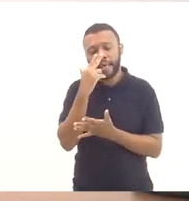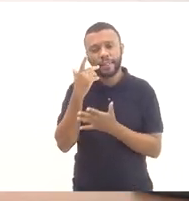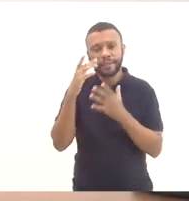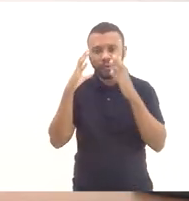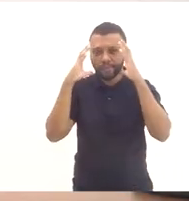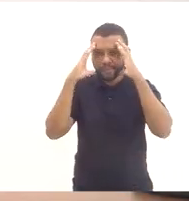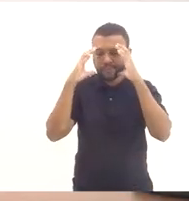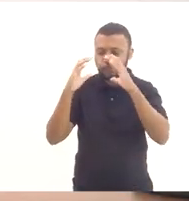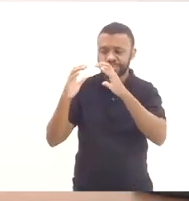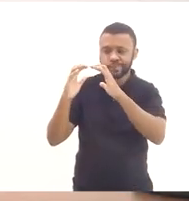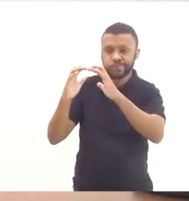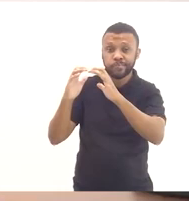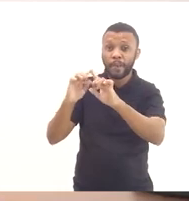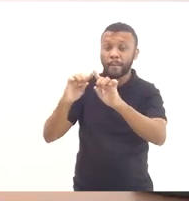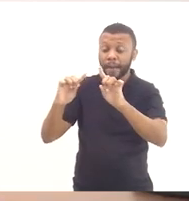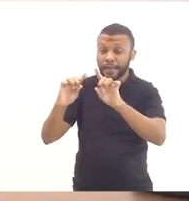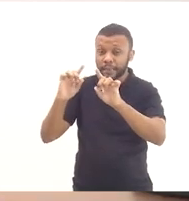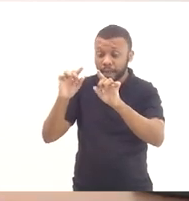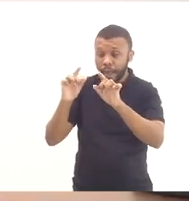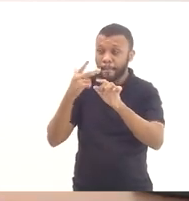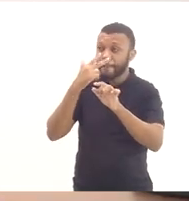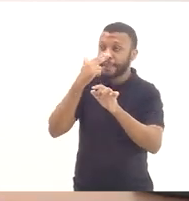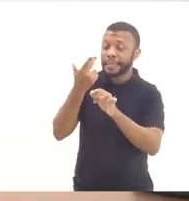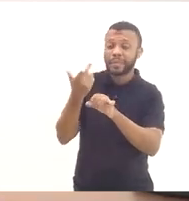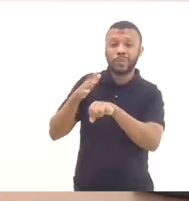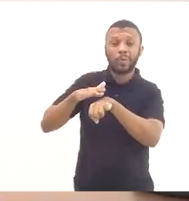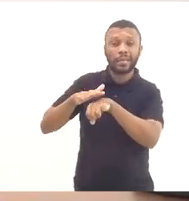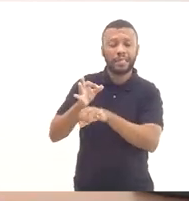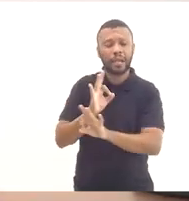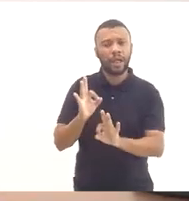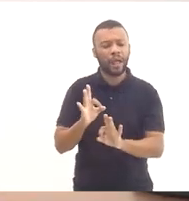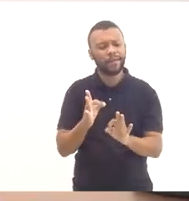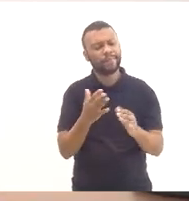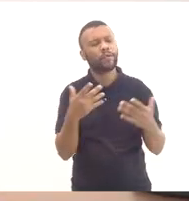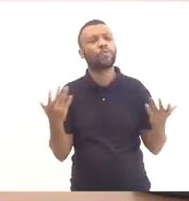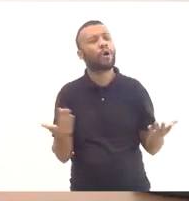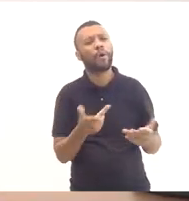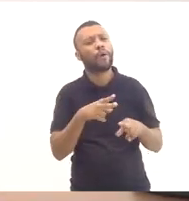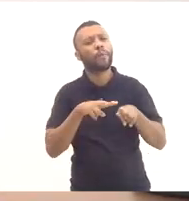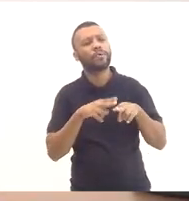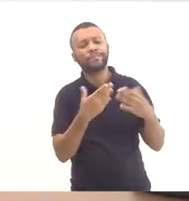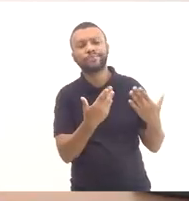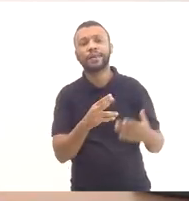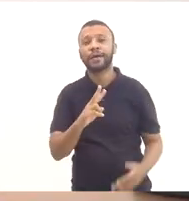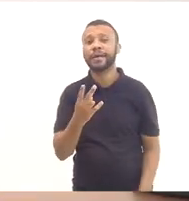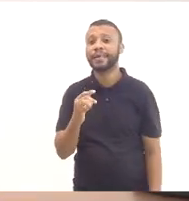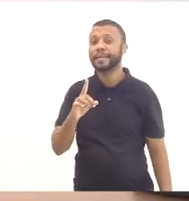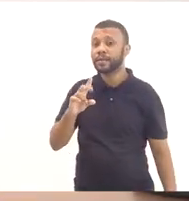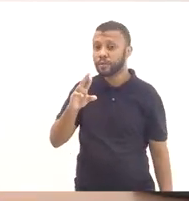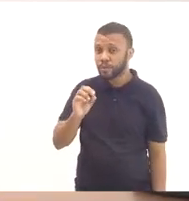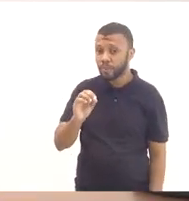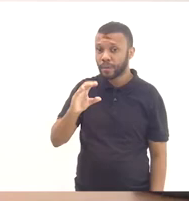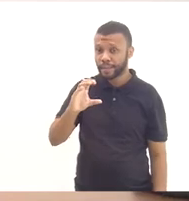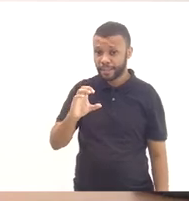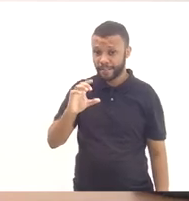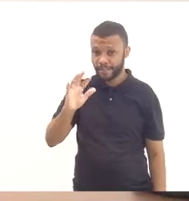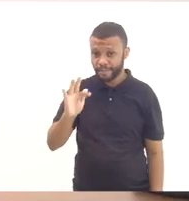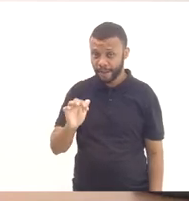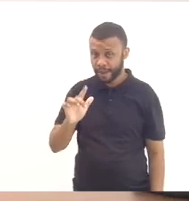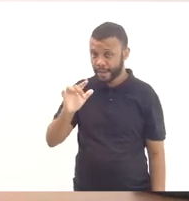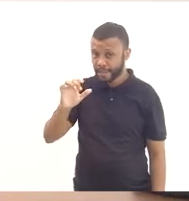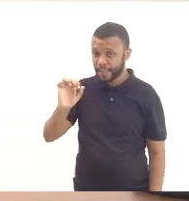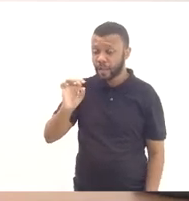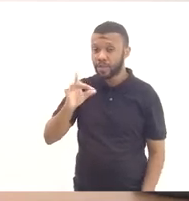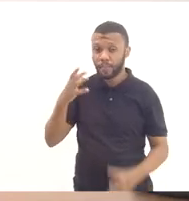mas ele não tem clínica para ter nenhuma doença não foi Doutor Qual é a desconfiança eles hidrocefalia mas só pelo tamanho da cabeça